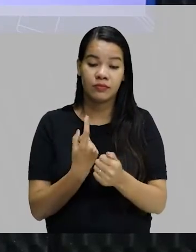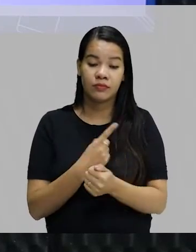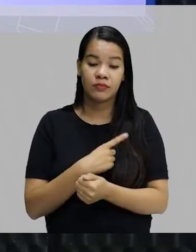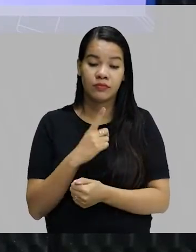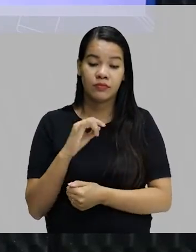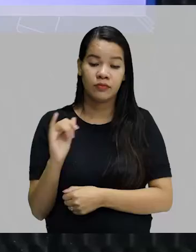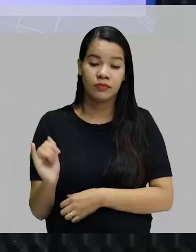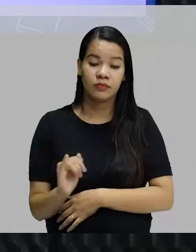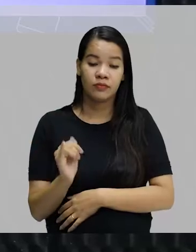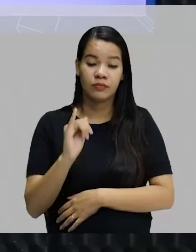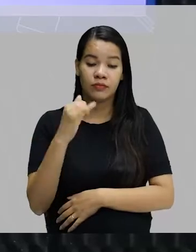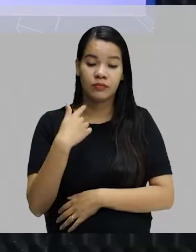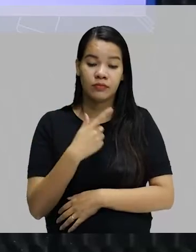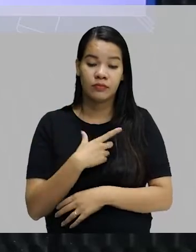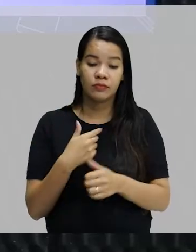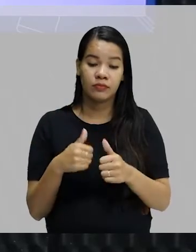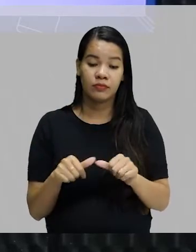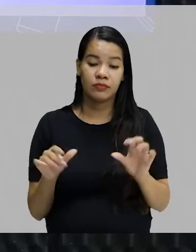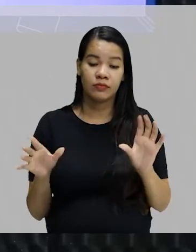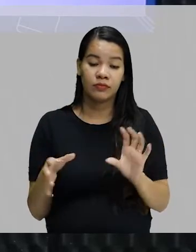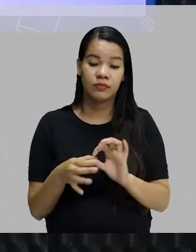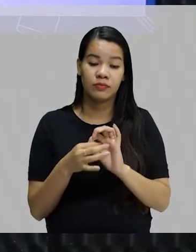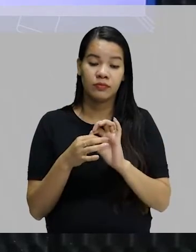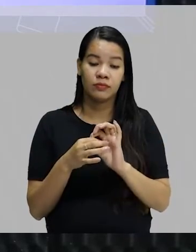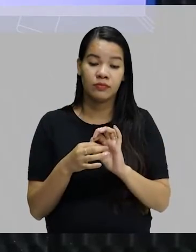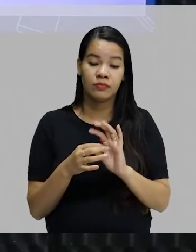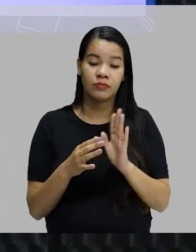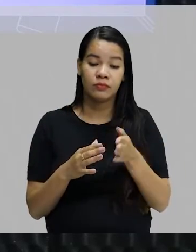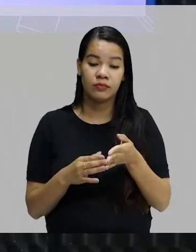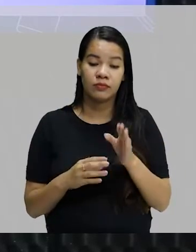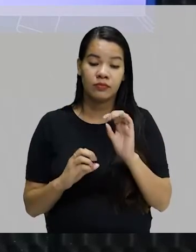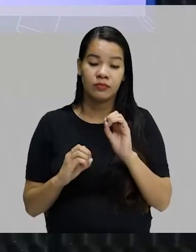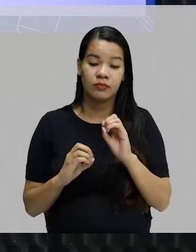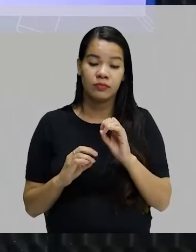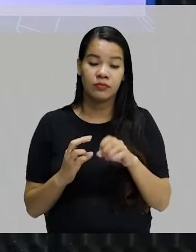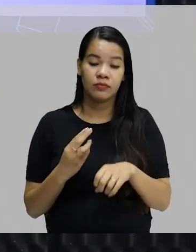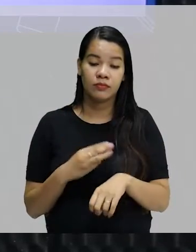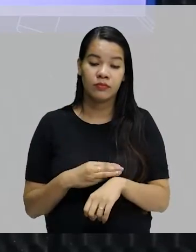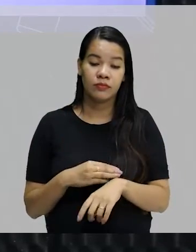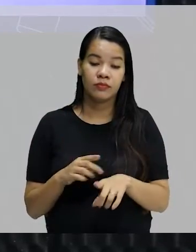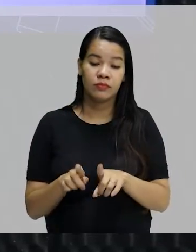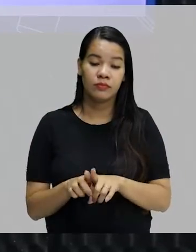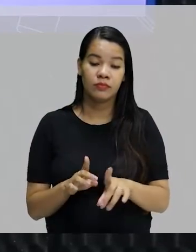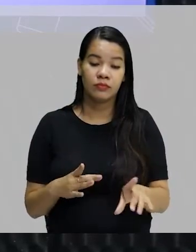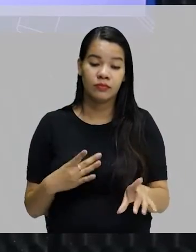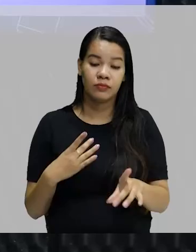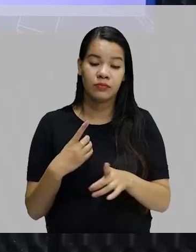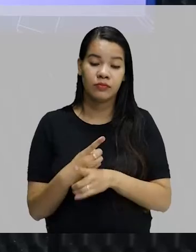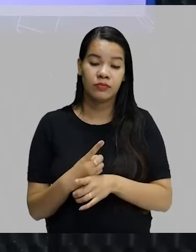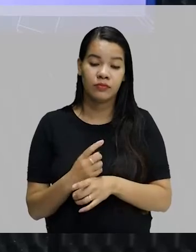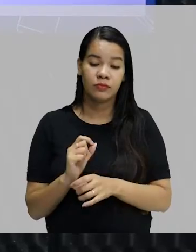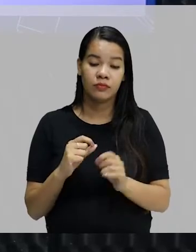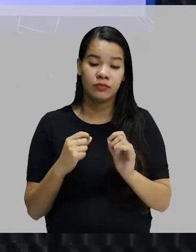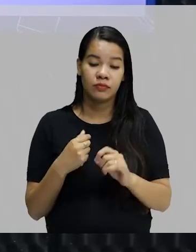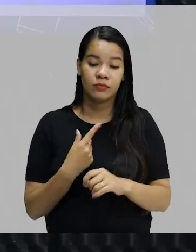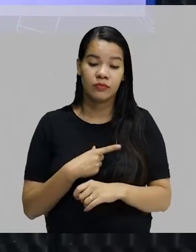essa caminhada, nós estamos juntos aqui já há muitas aulas, há muitos momentos, há muitos encontros,